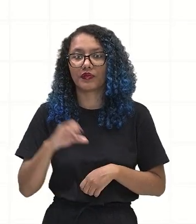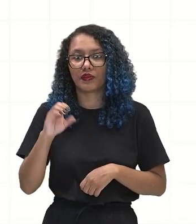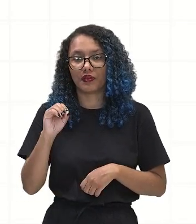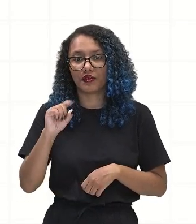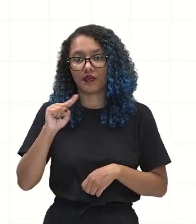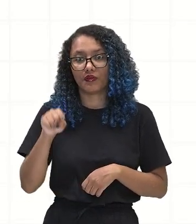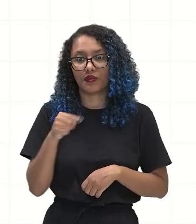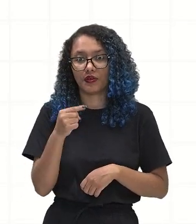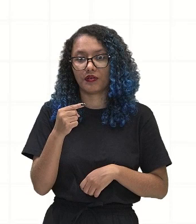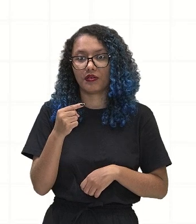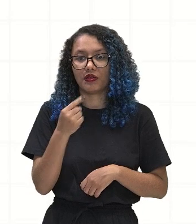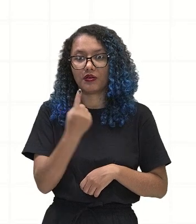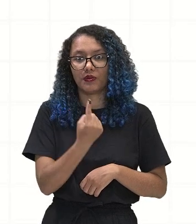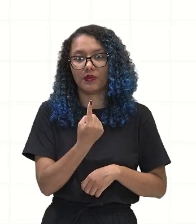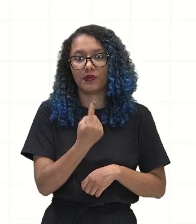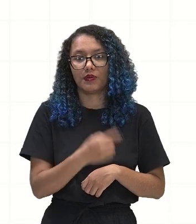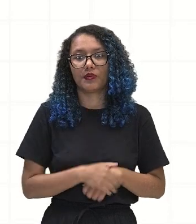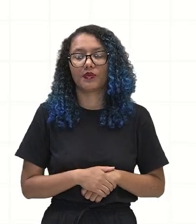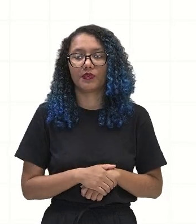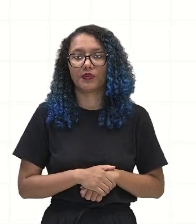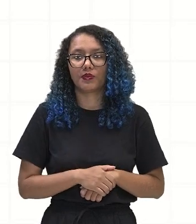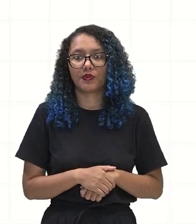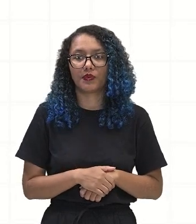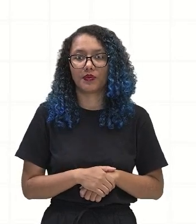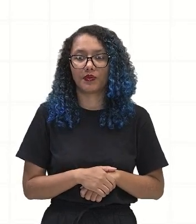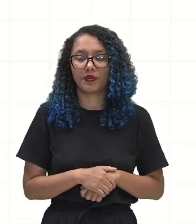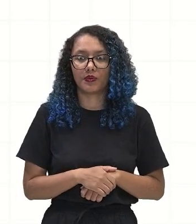0,1, tá? Lembrando que,